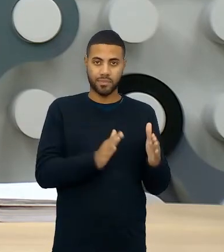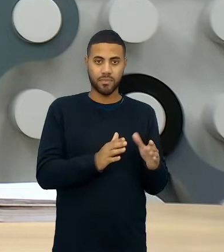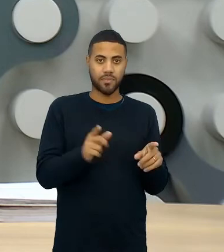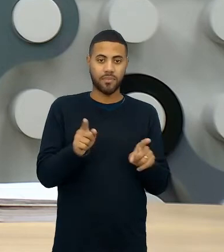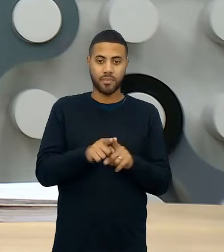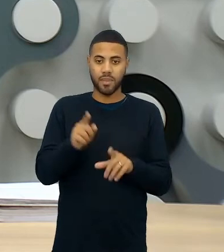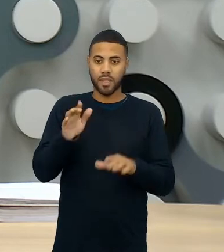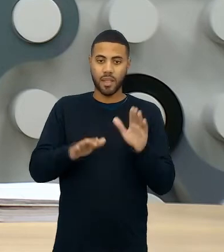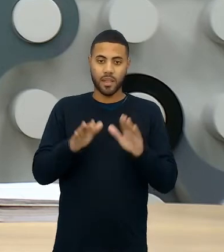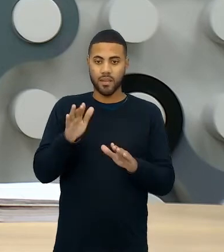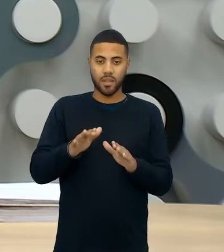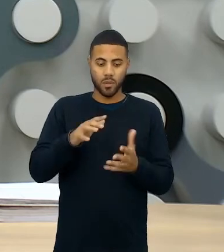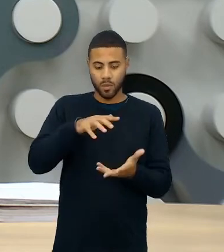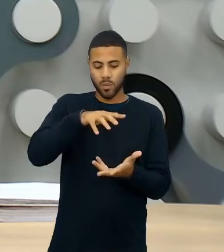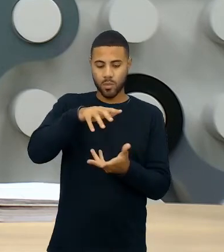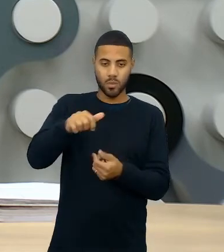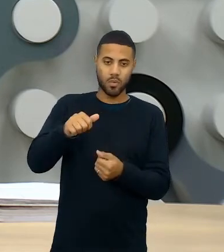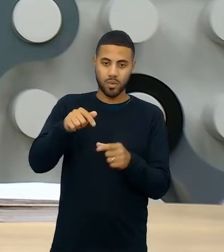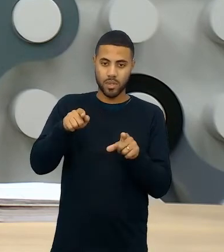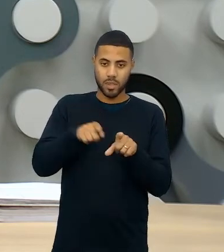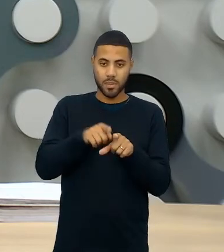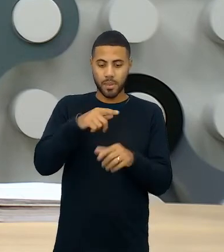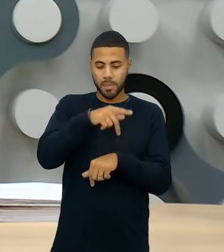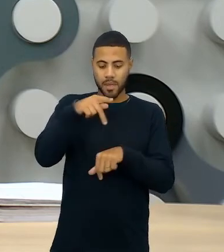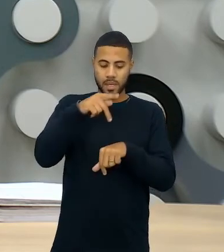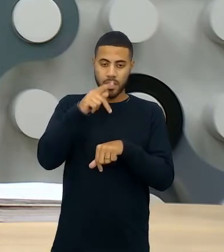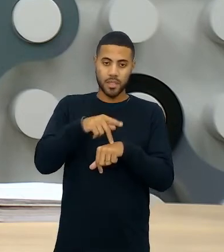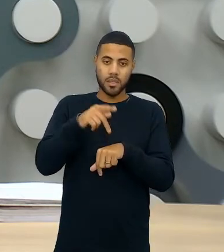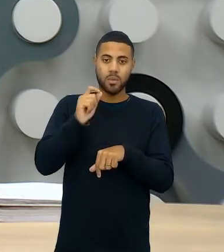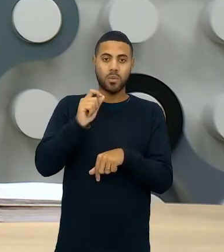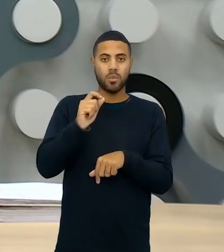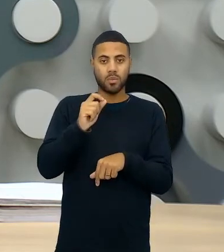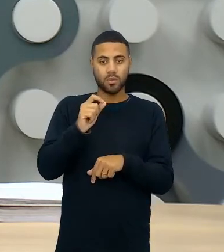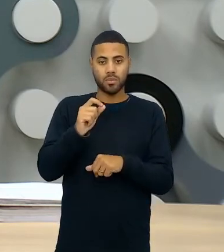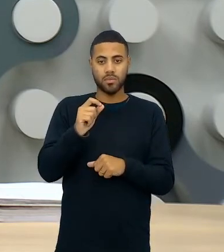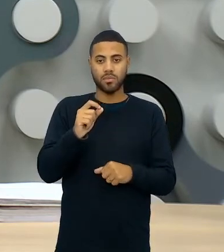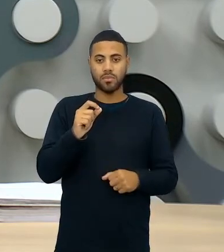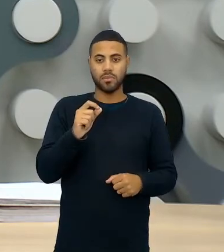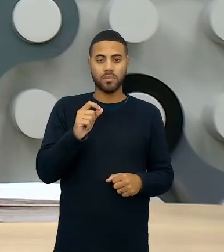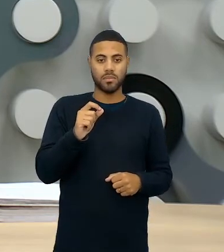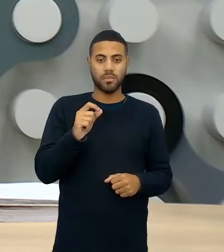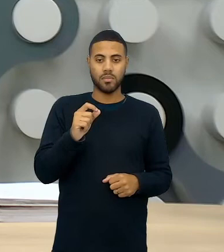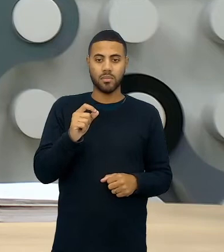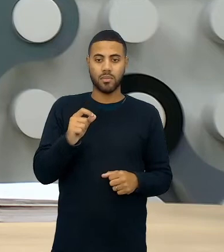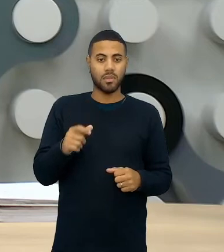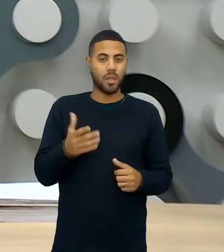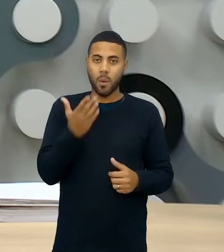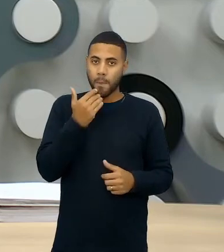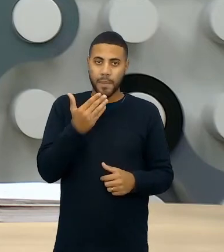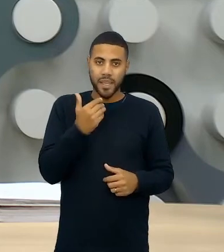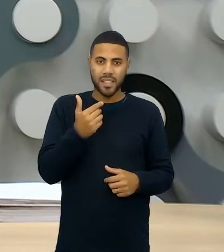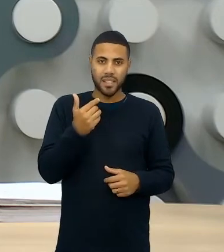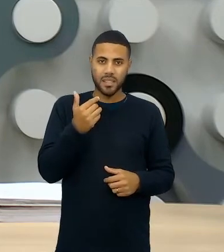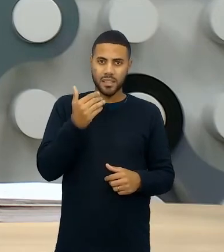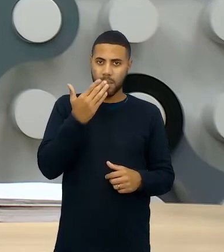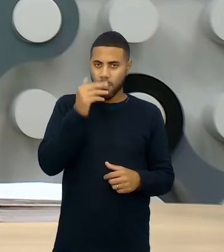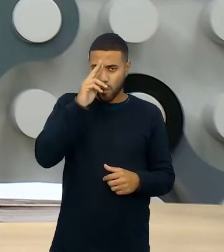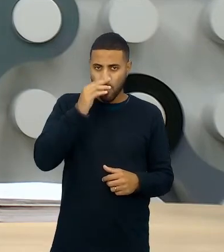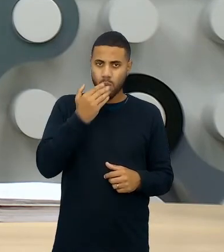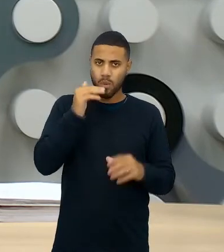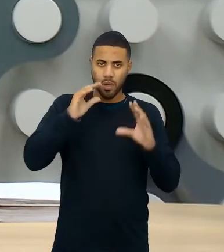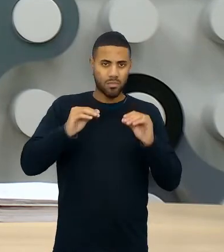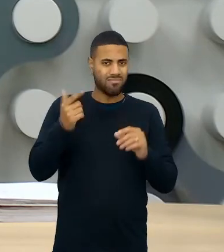gente, não só no mundo, mas dentro do nosso país aqui, que não tem um prato, uma refeição por dia para comer,